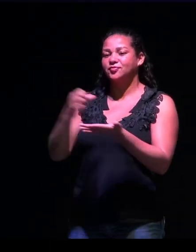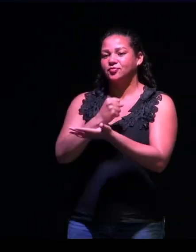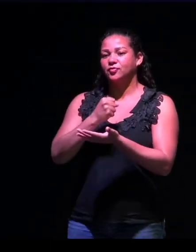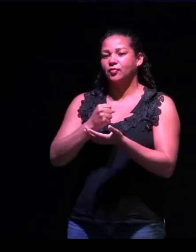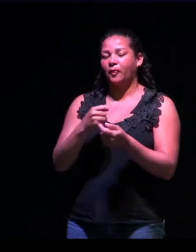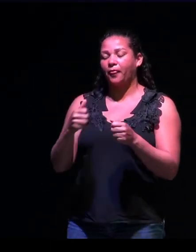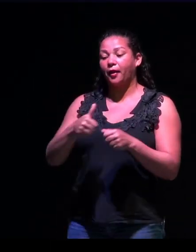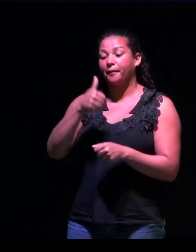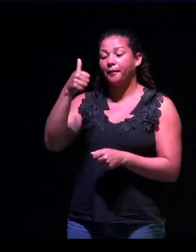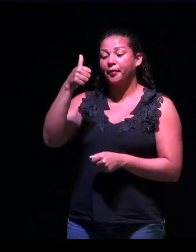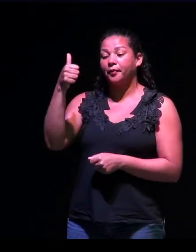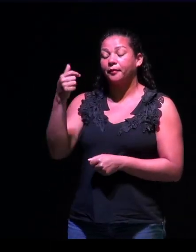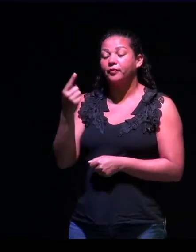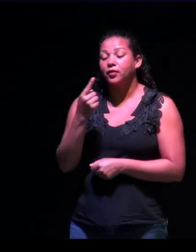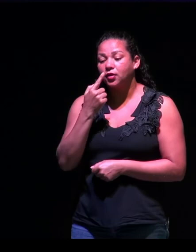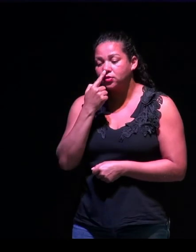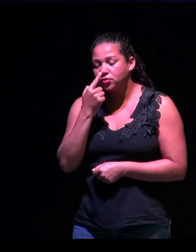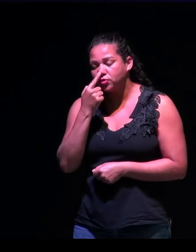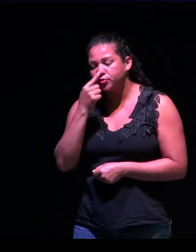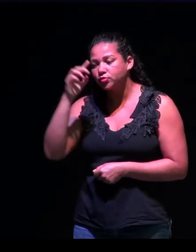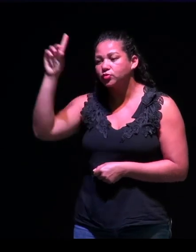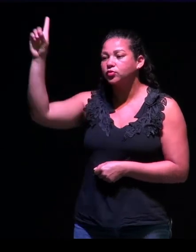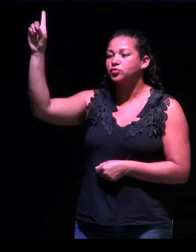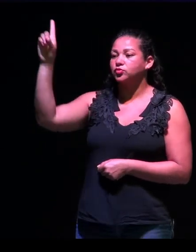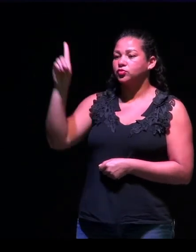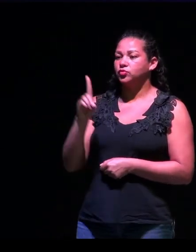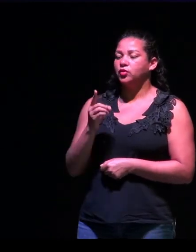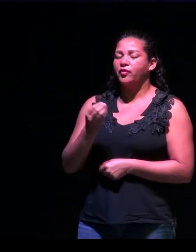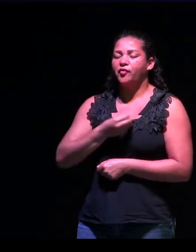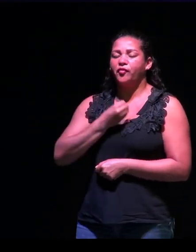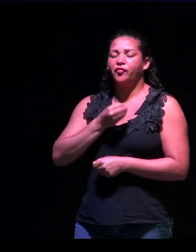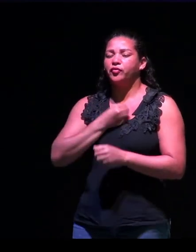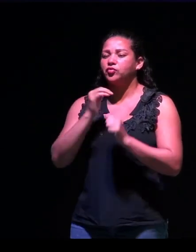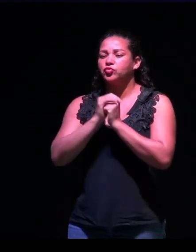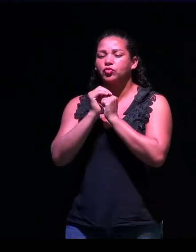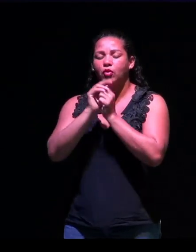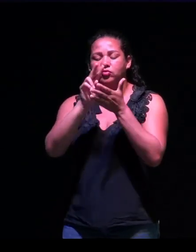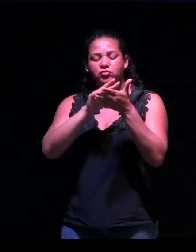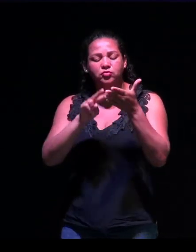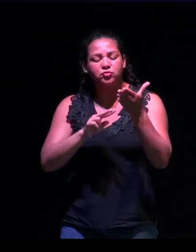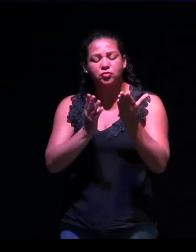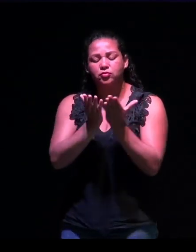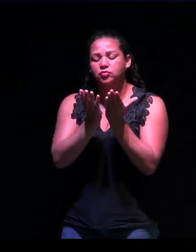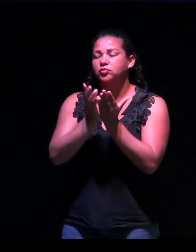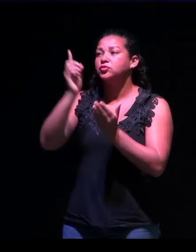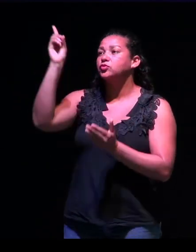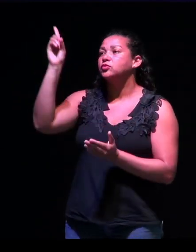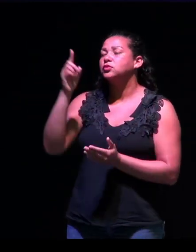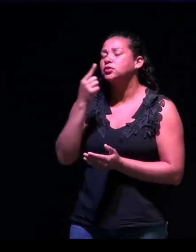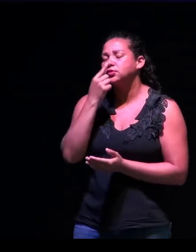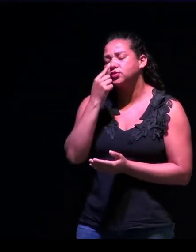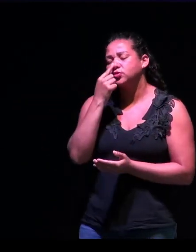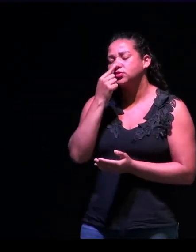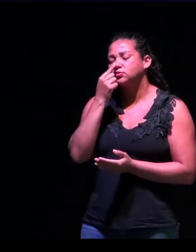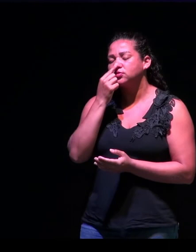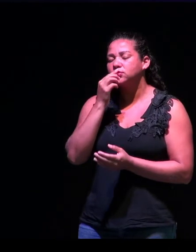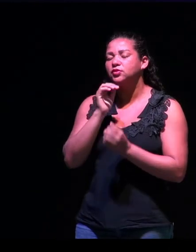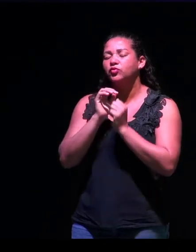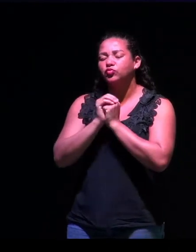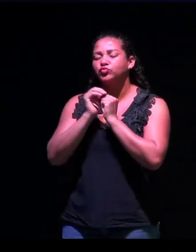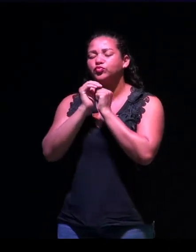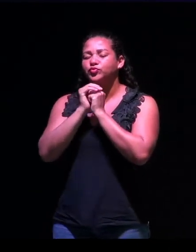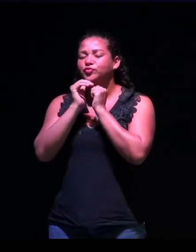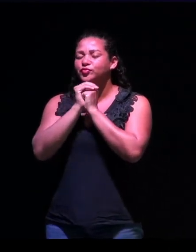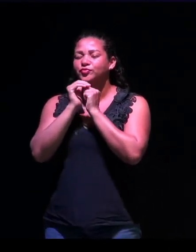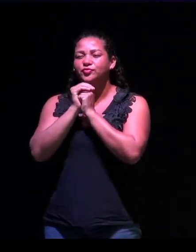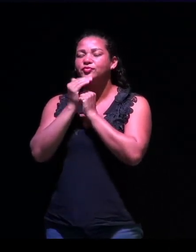com Deus. Primeira coisa é vida, oração, leitura da Bíblia, e intimidade, falar com Deus, ser conhecido por